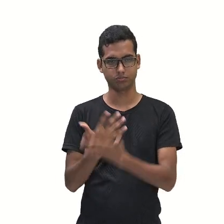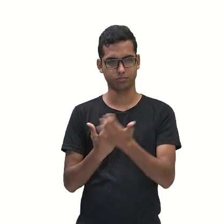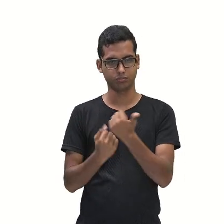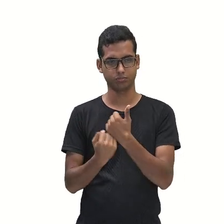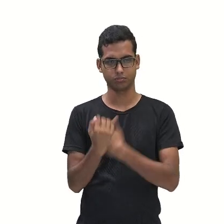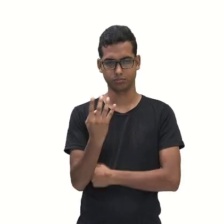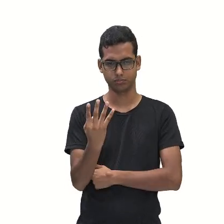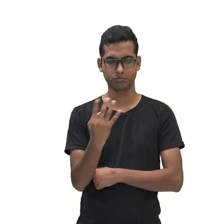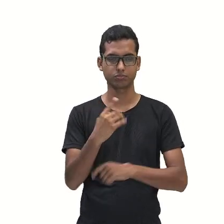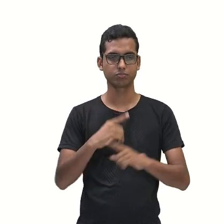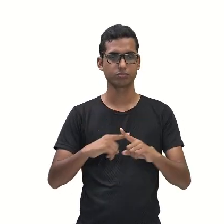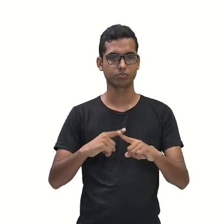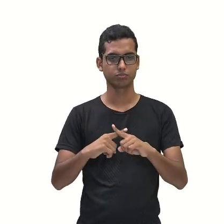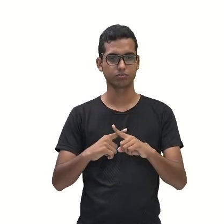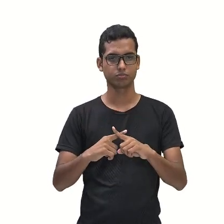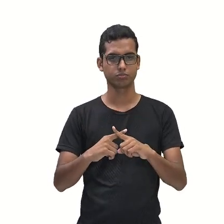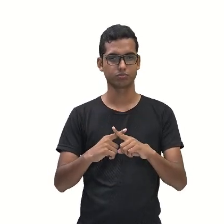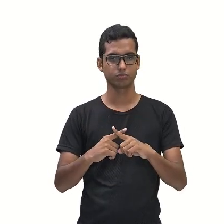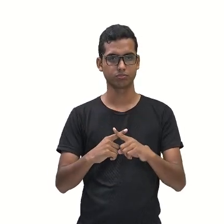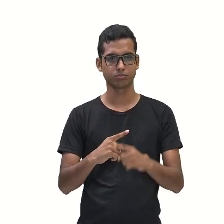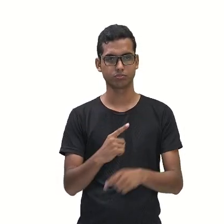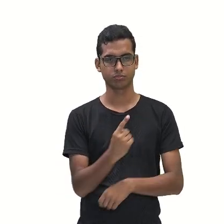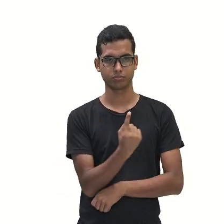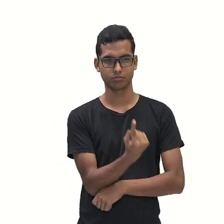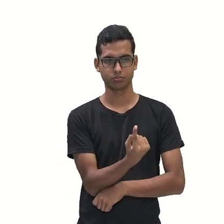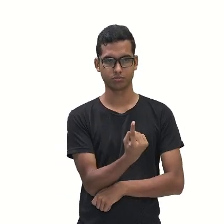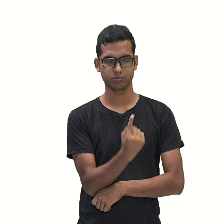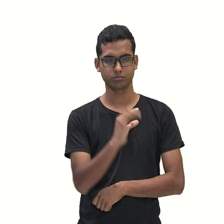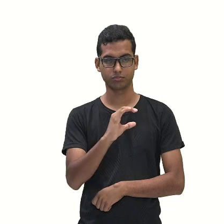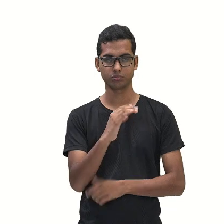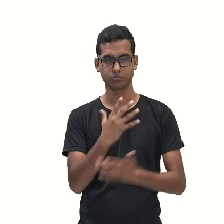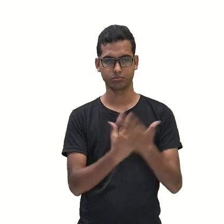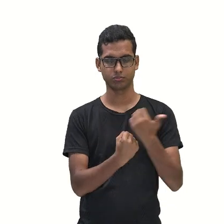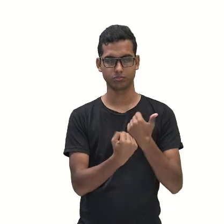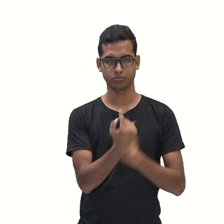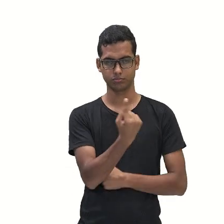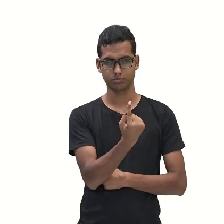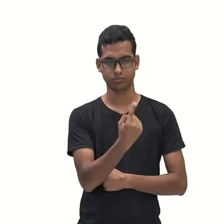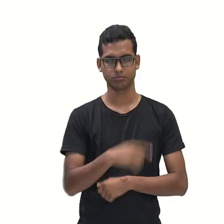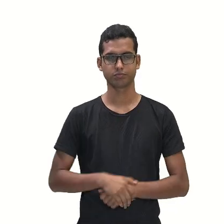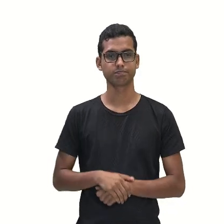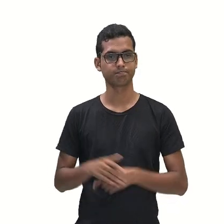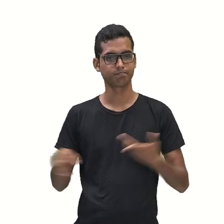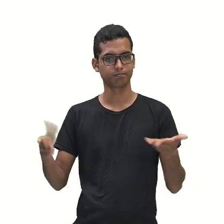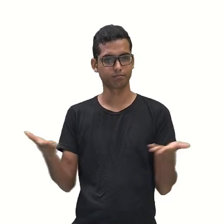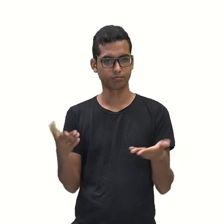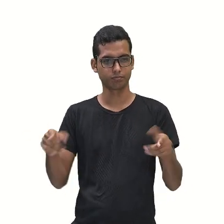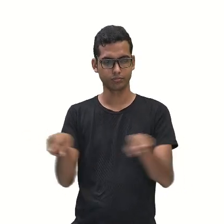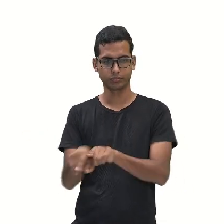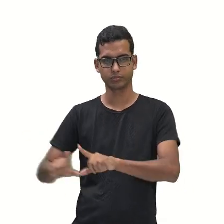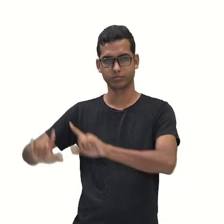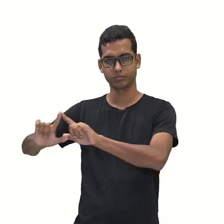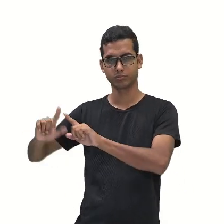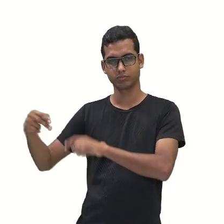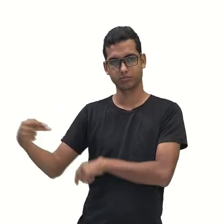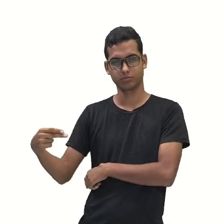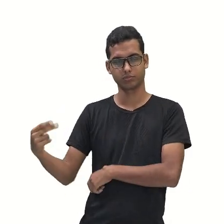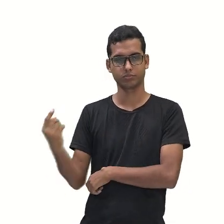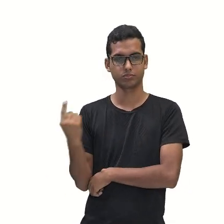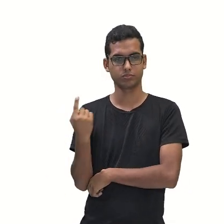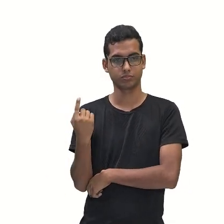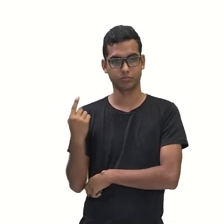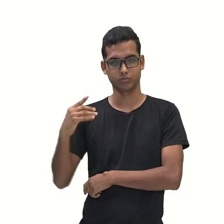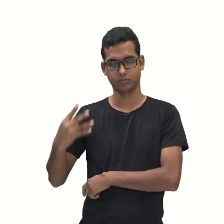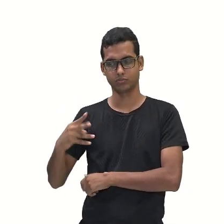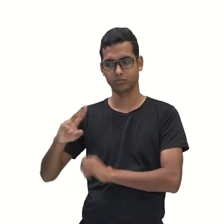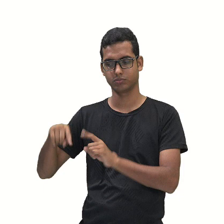aqui todas as substituições. O quadrado de 4 é 16, menos 4 vezes 4,